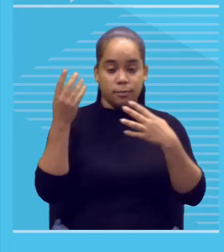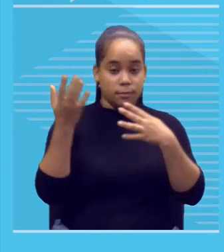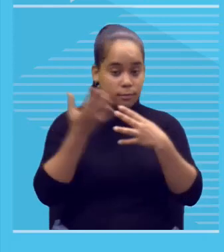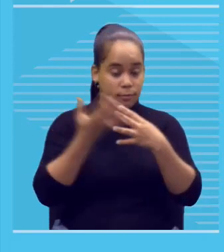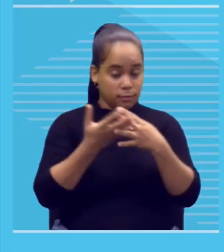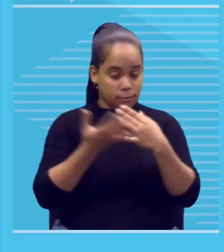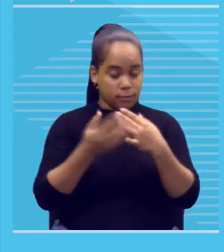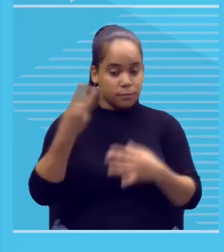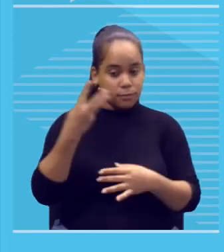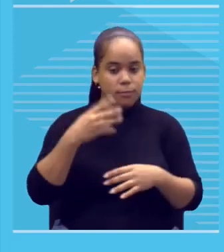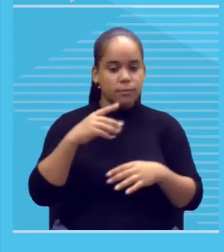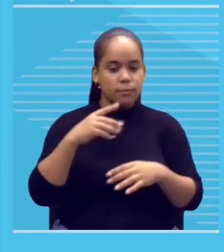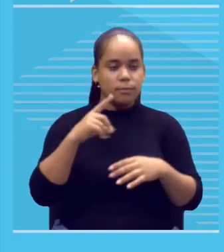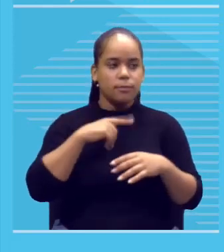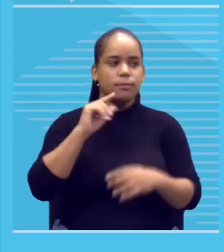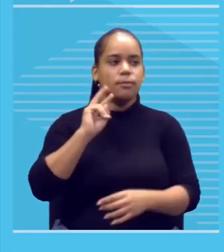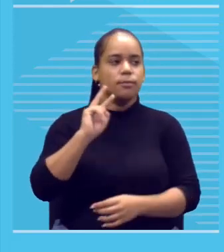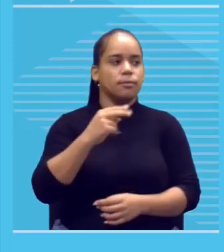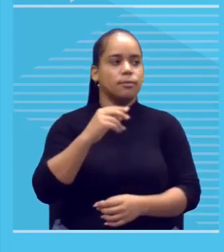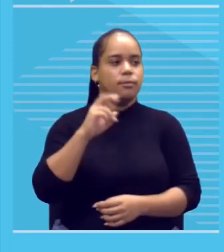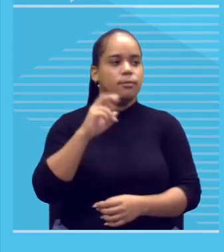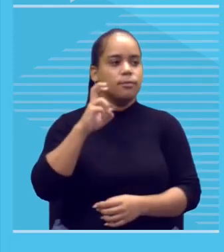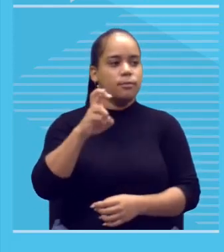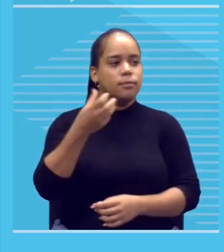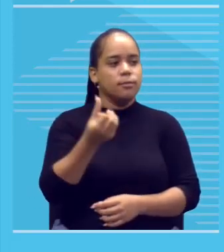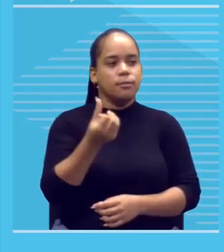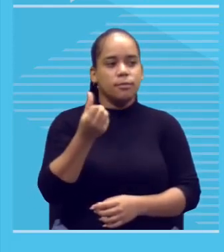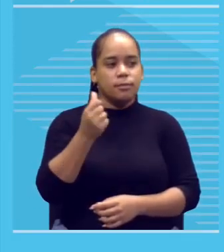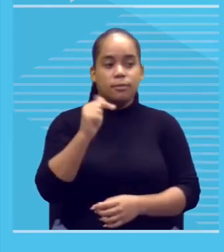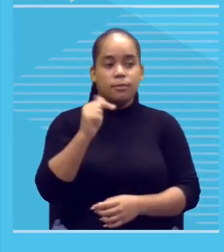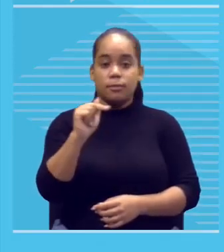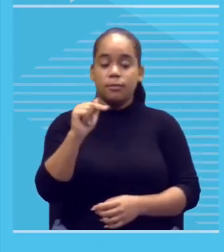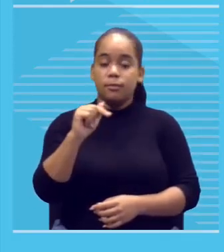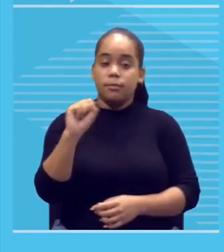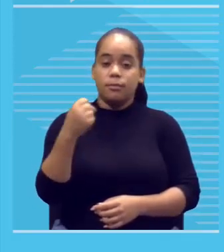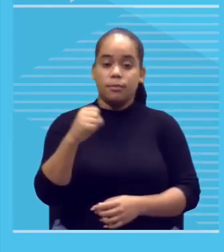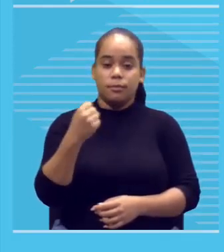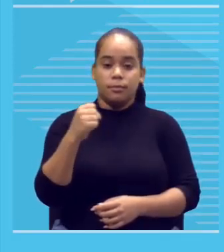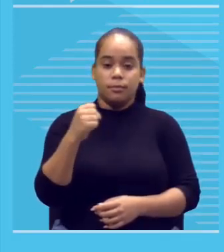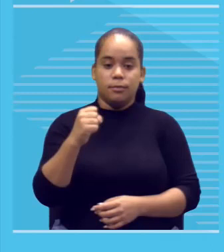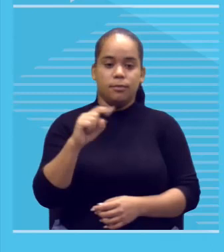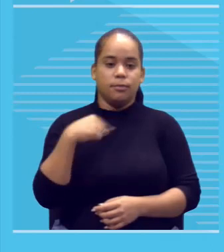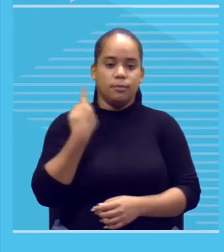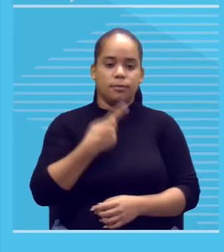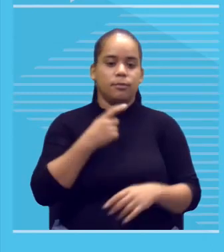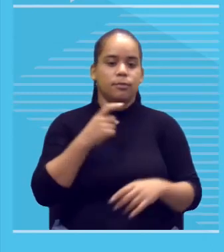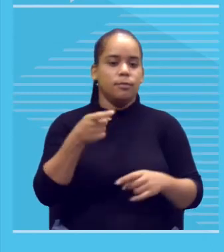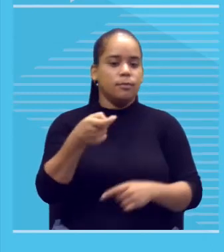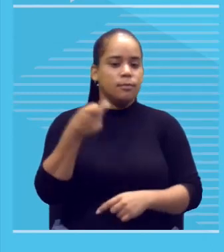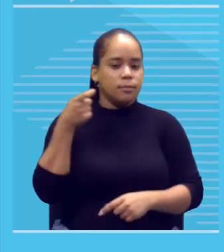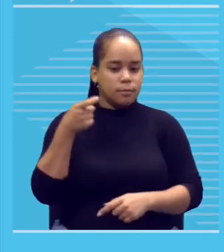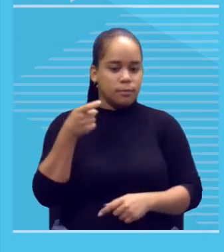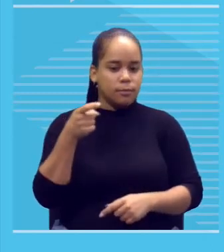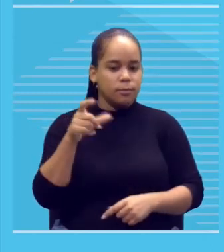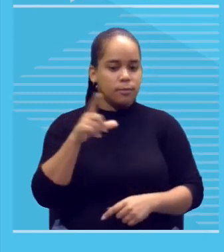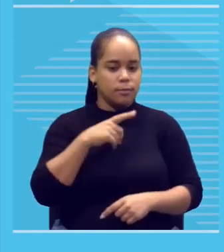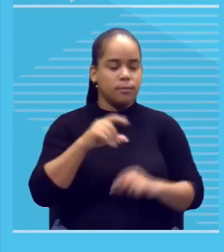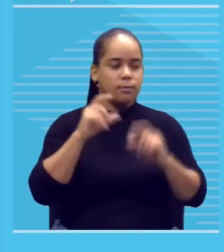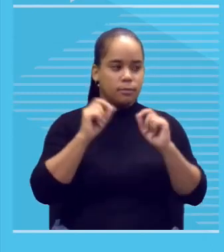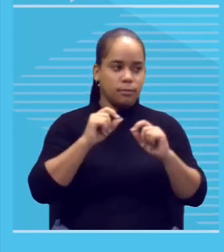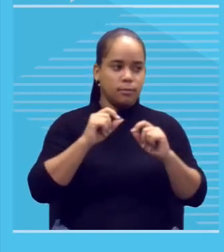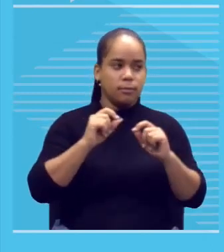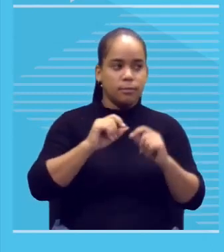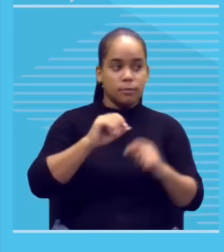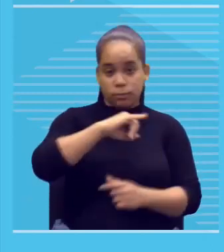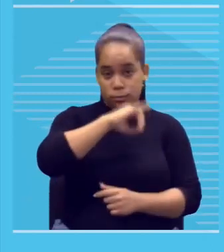2.578 não é isso o nosso x aqui ó olha aí ó José pensou